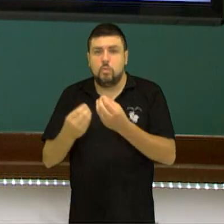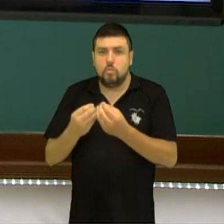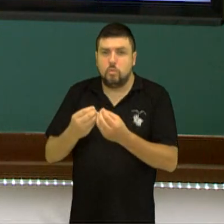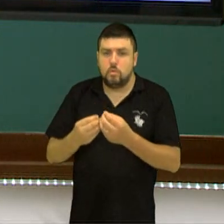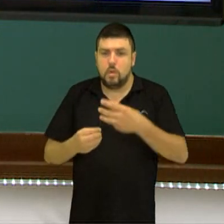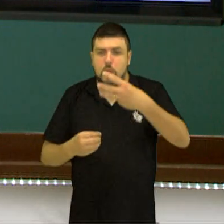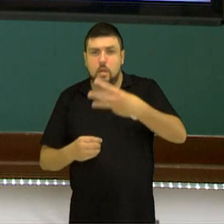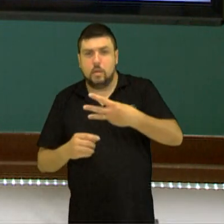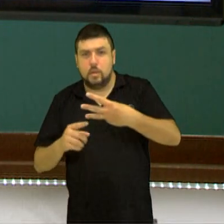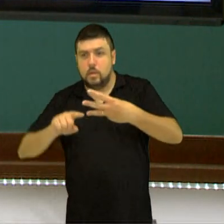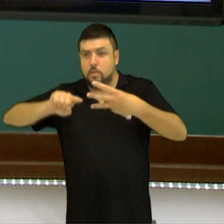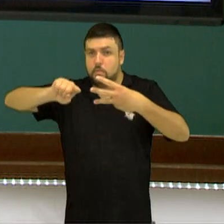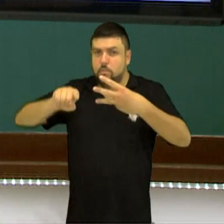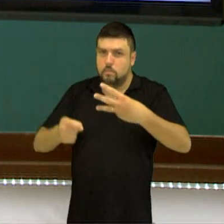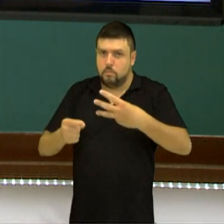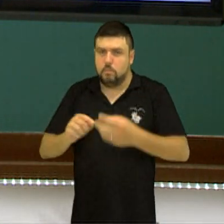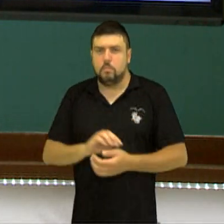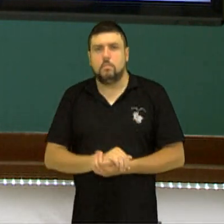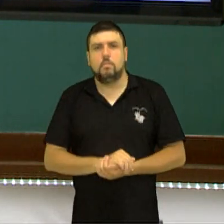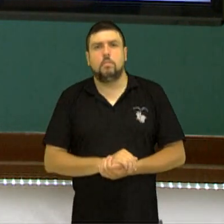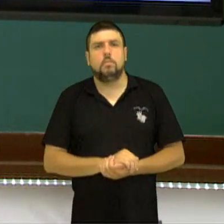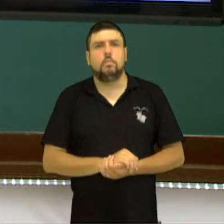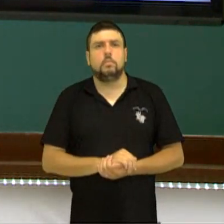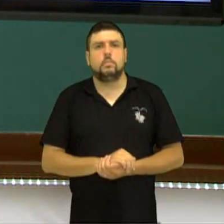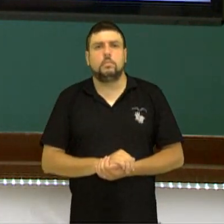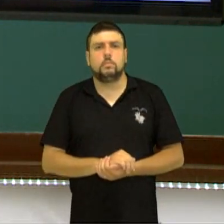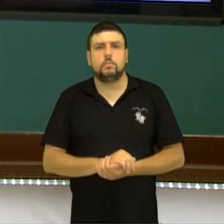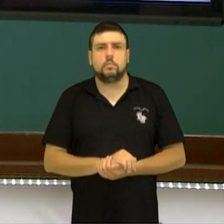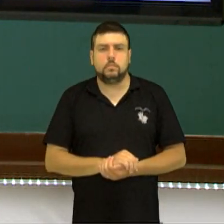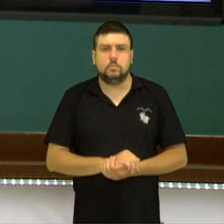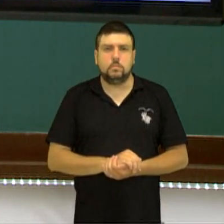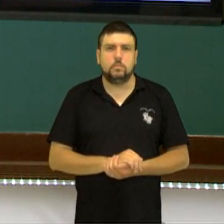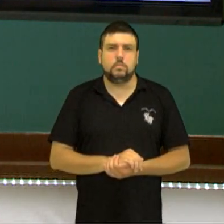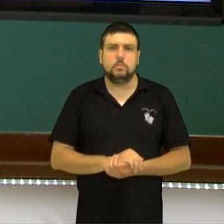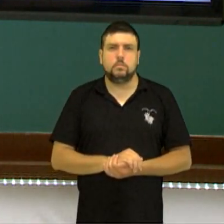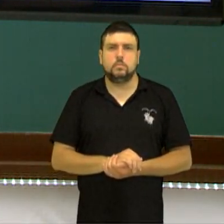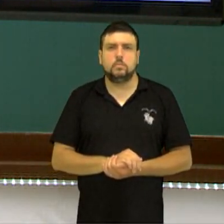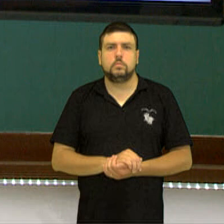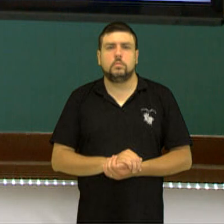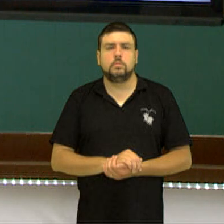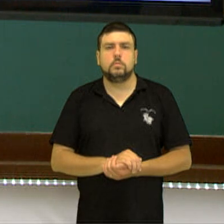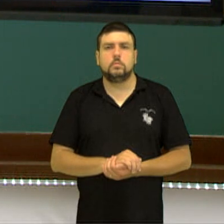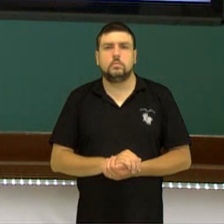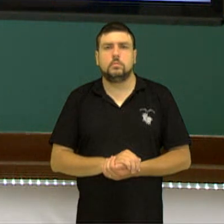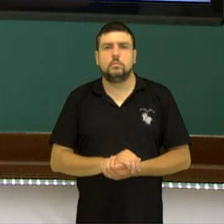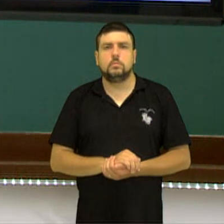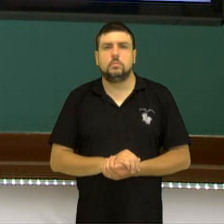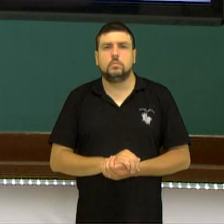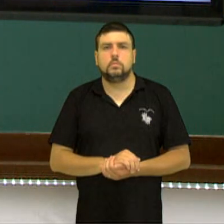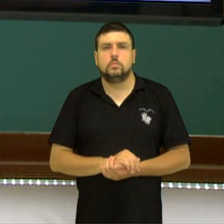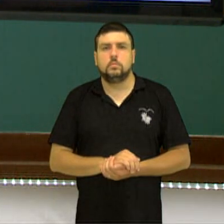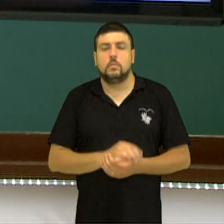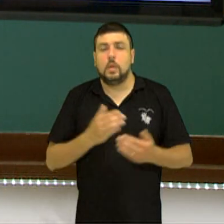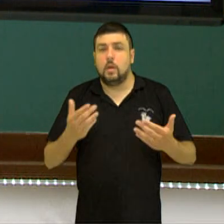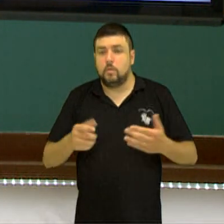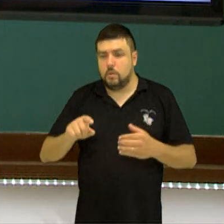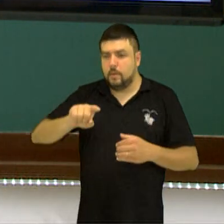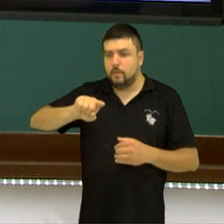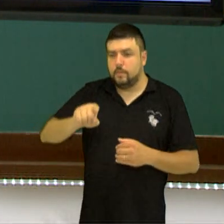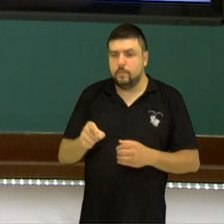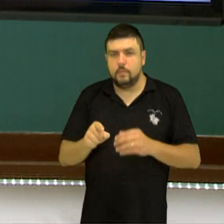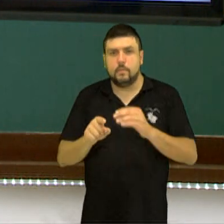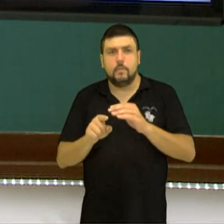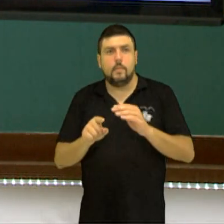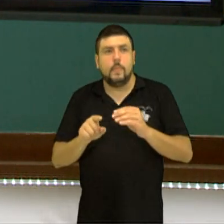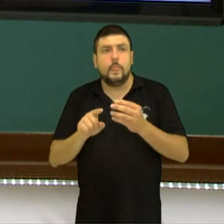Vamos pular a vírgula, que está aqui no 3, até o algarismo mais significativo, aquele que tiver mais esquerda diferente de 0, é o